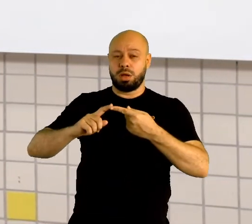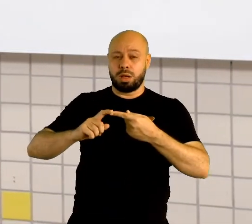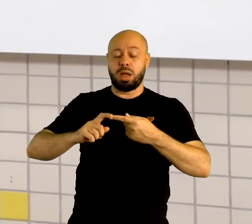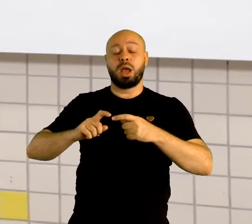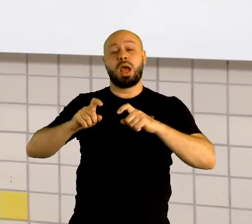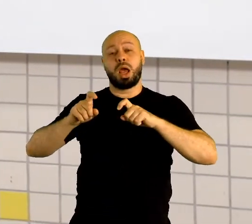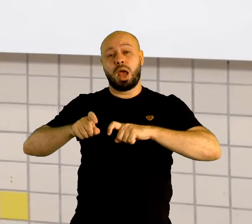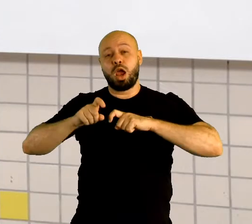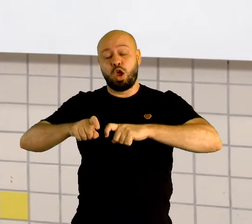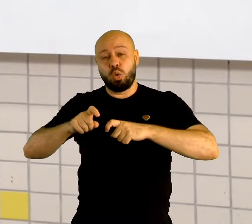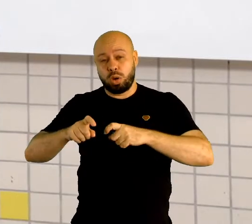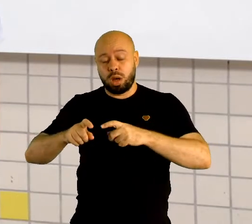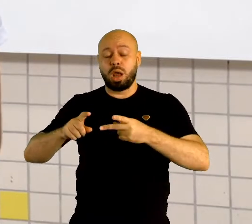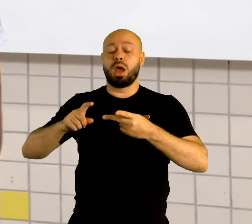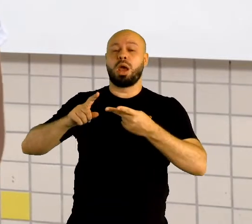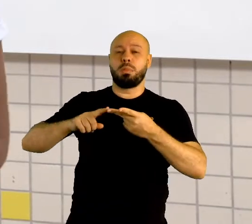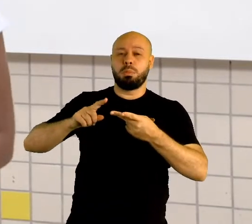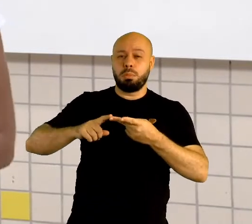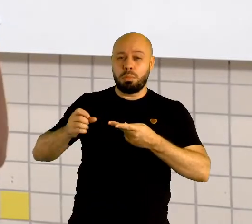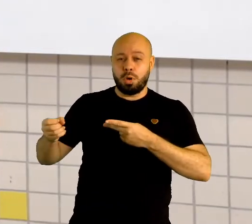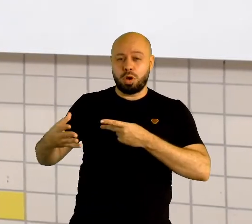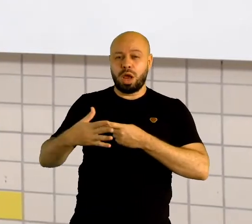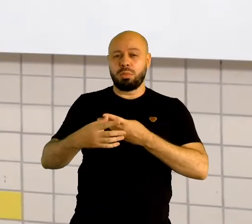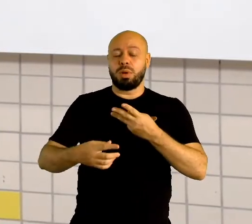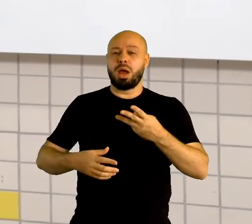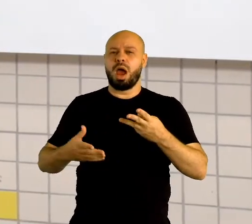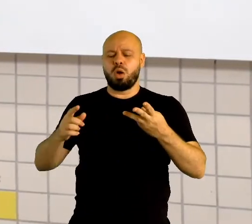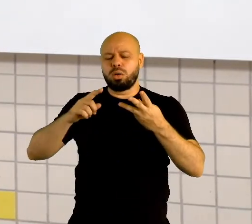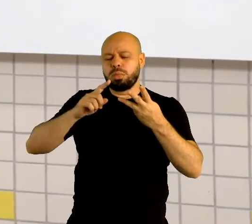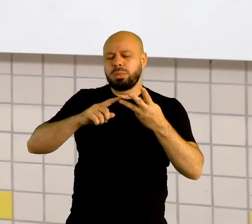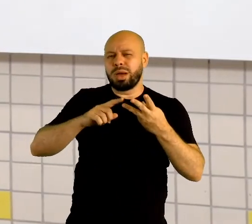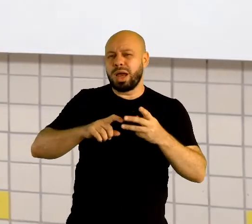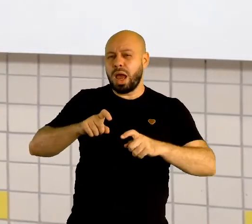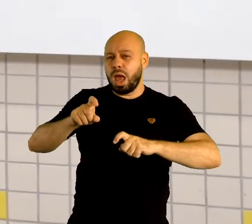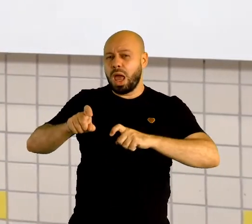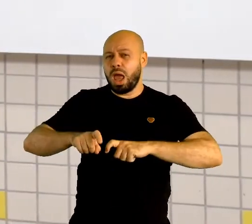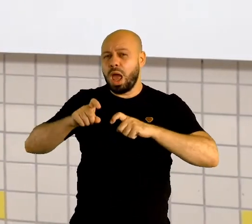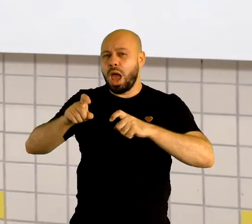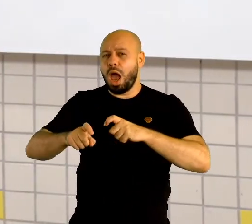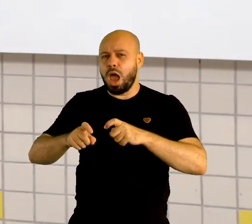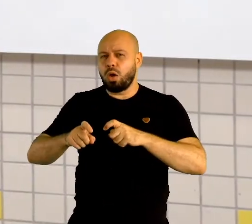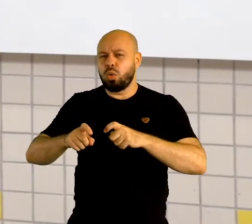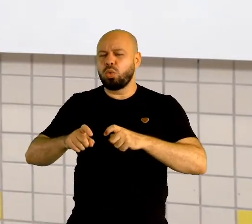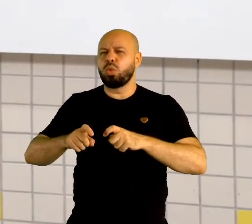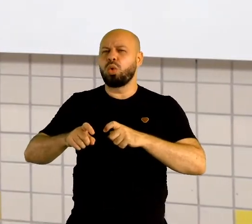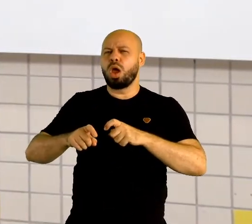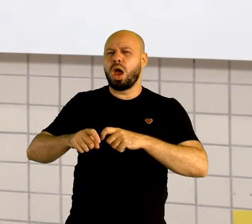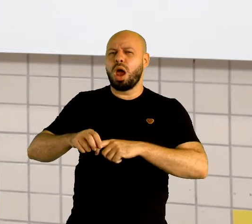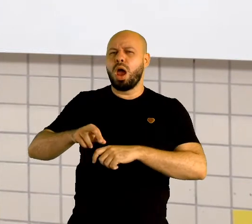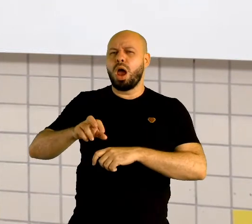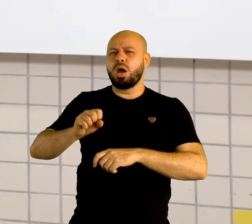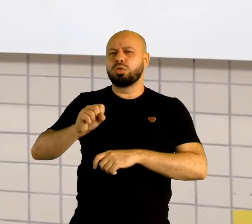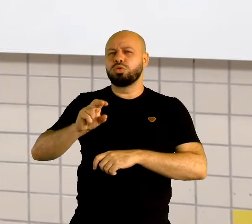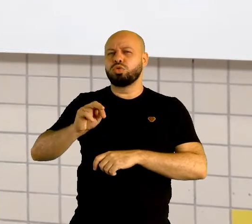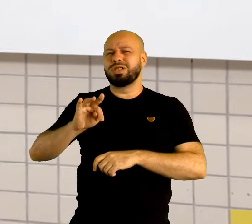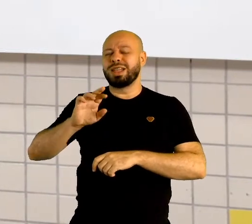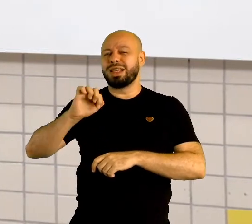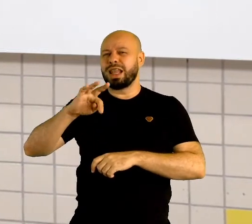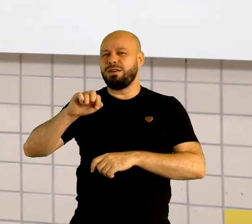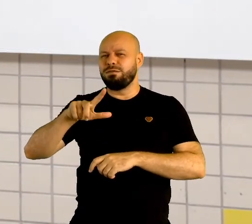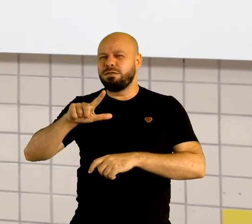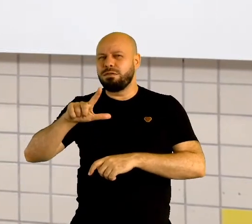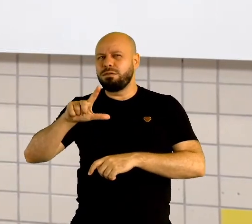agricultura sustentável, tá bom? A agricultura sustentável, ela promove o cultivo da terra, visando o